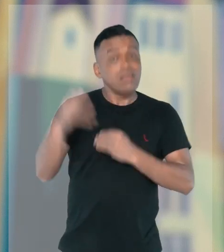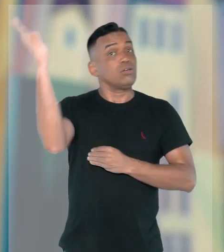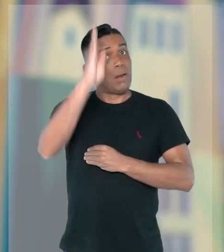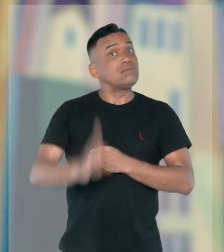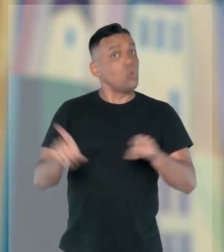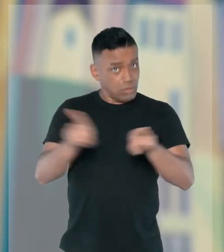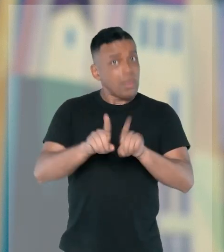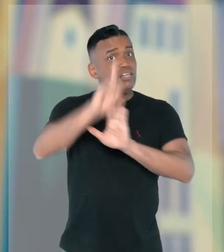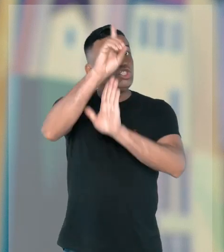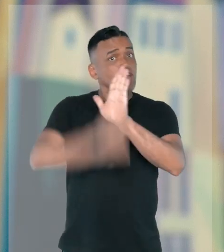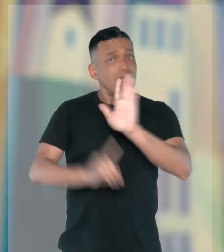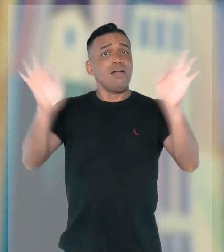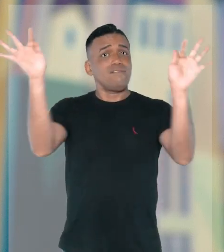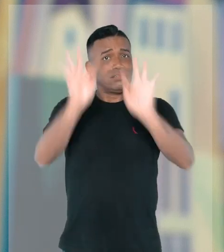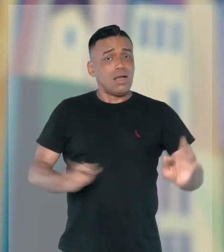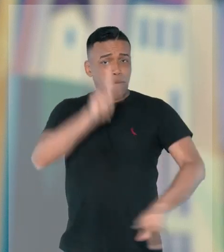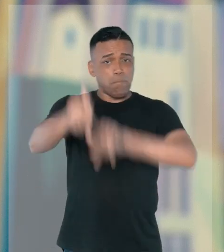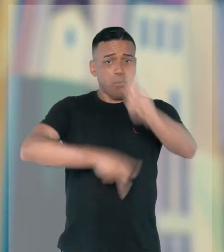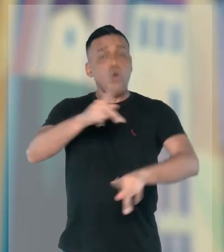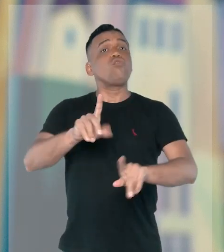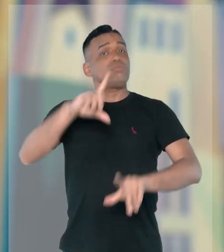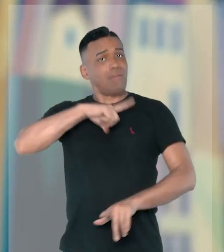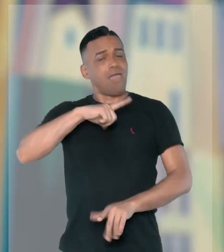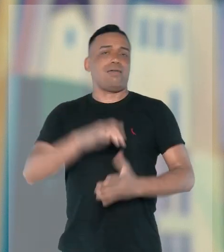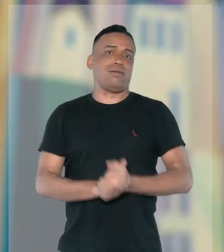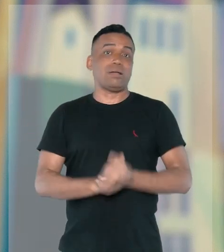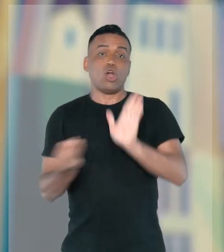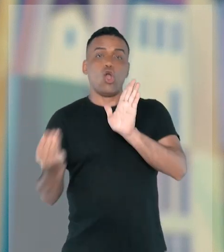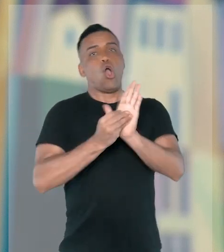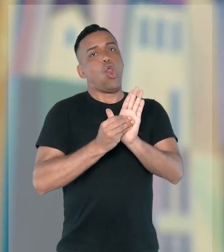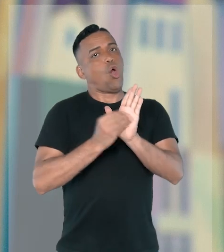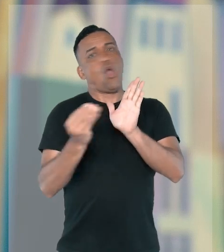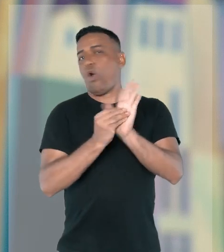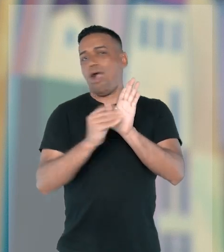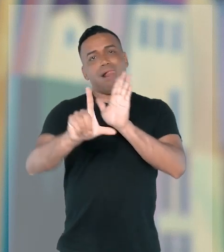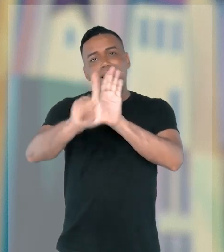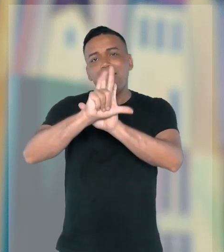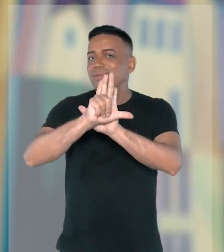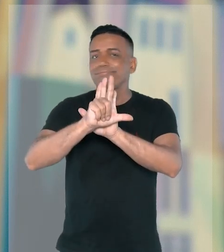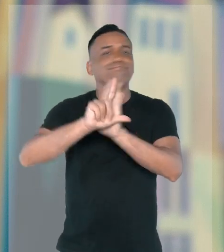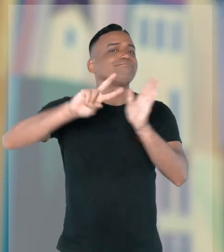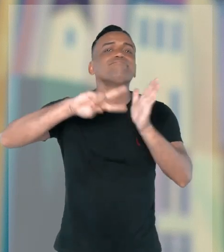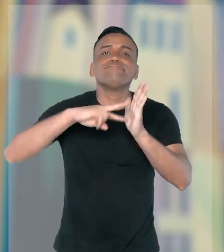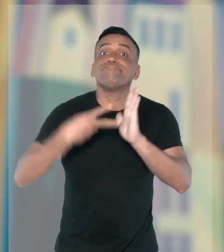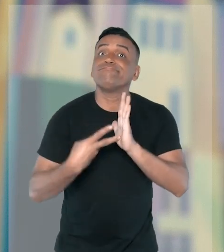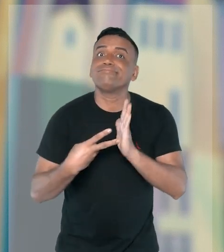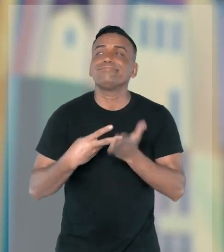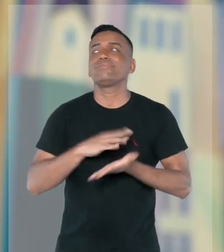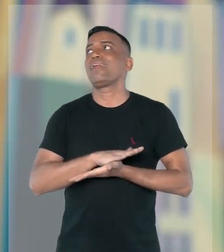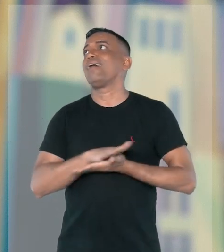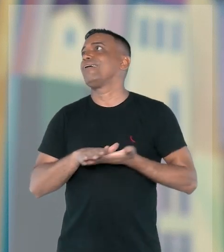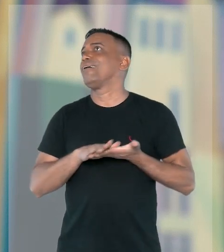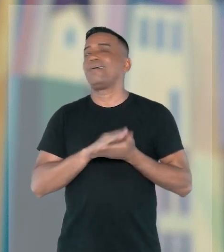o direito à felicidade, né? Mas só colocar expresso na lei não quer nos dizer nada, né?